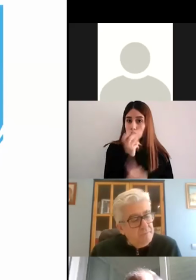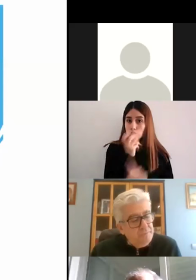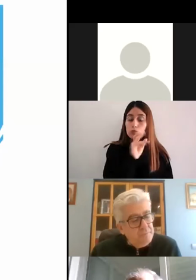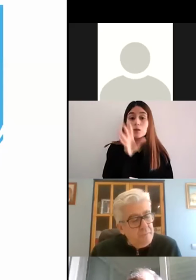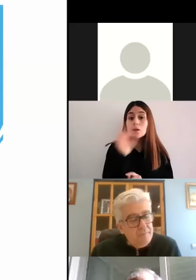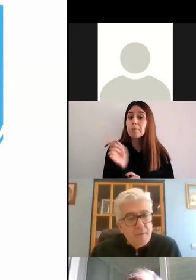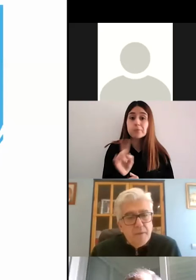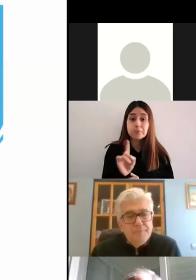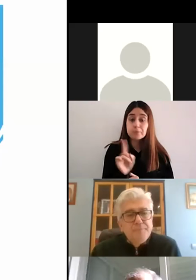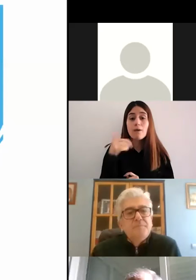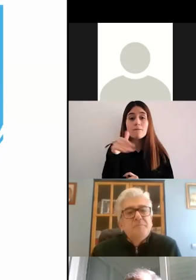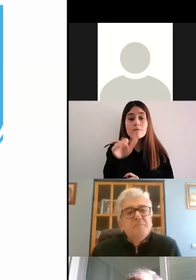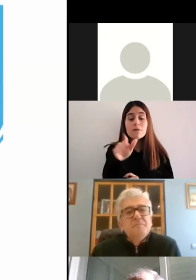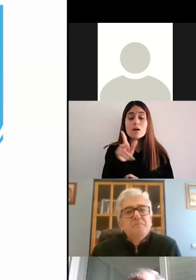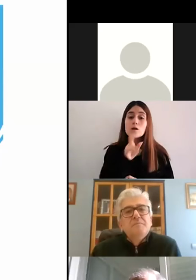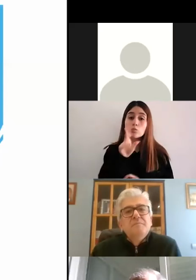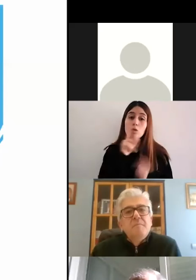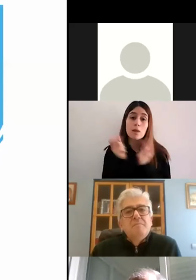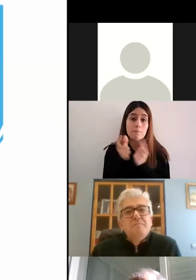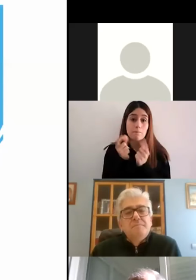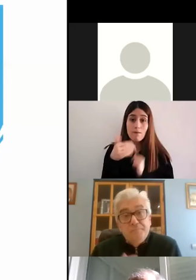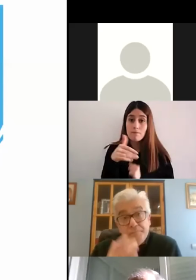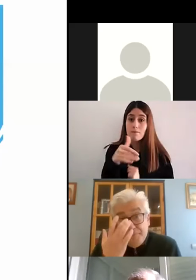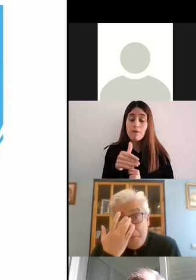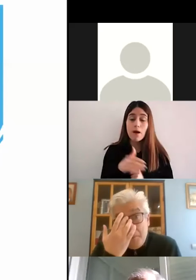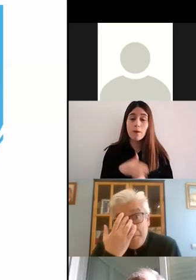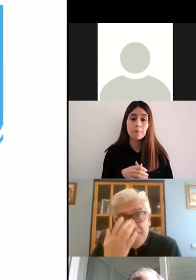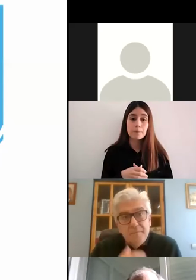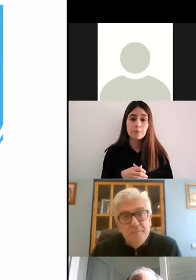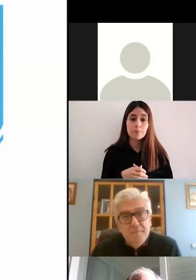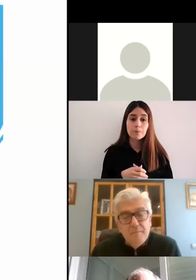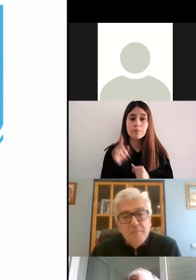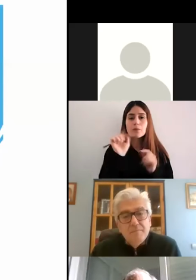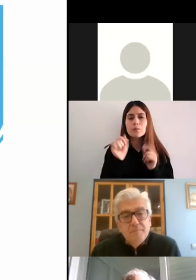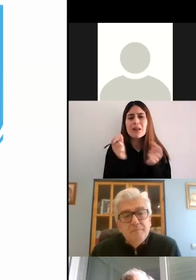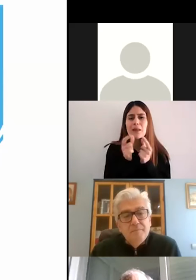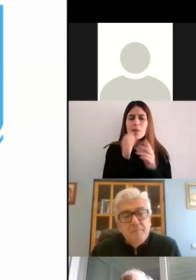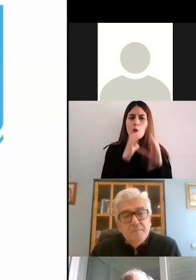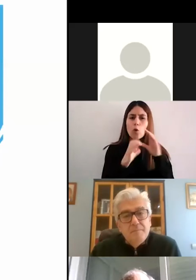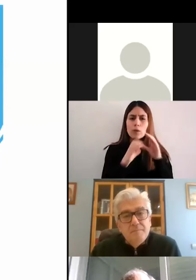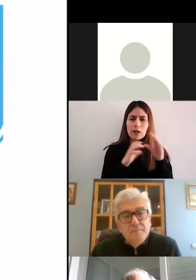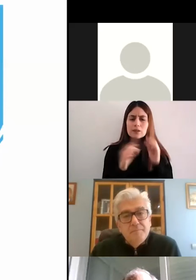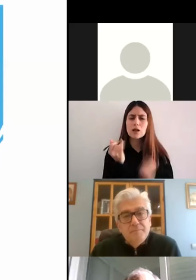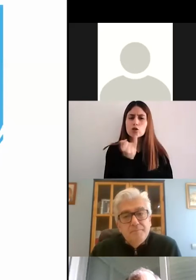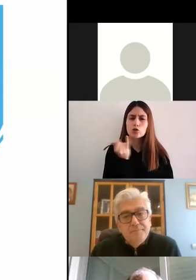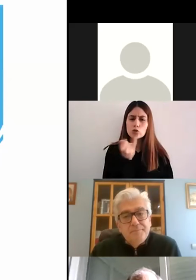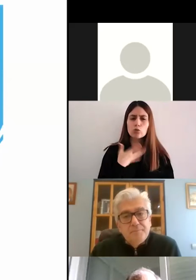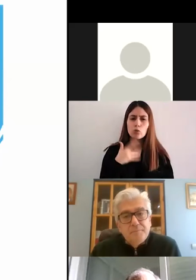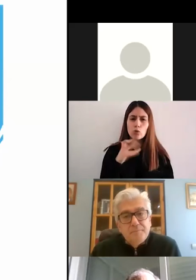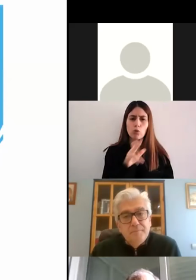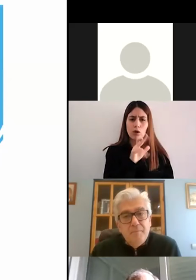enviadas as respostas por e-mail a partir do e-mail de comunicação do Instituto Dr. Ricardo Jorge.